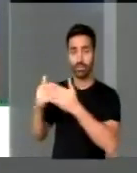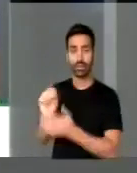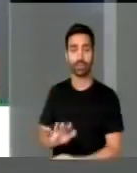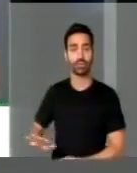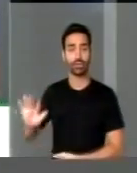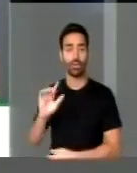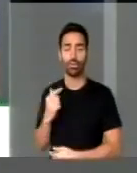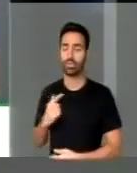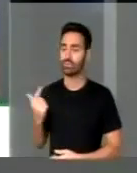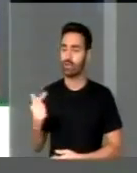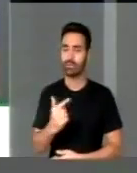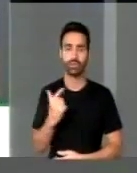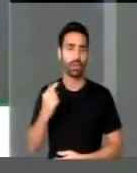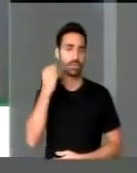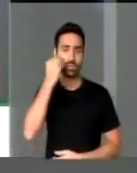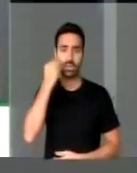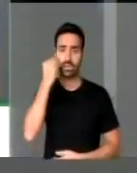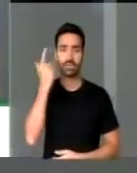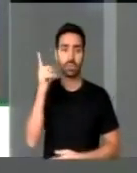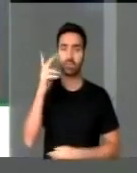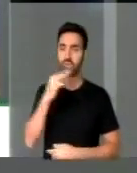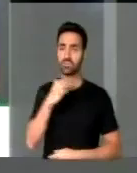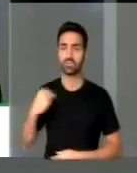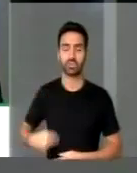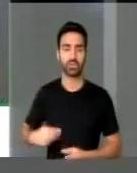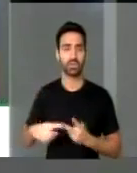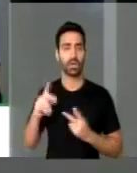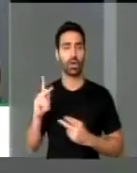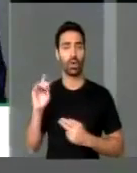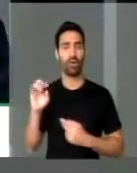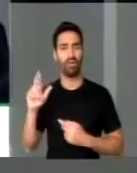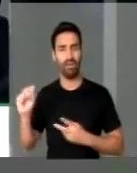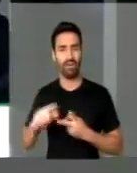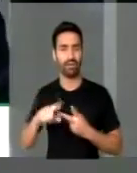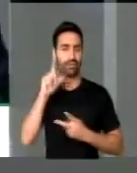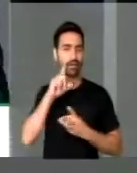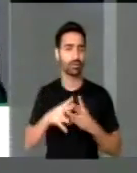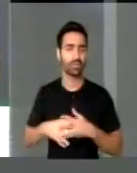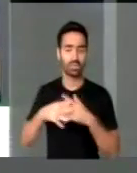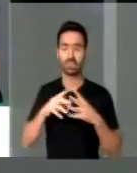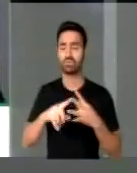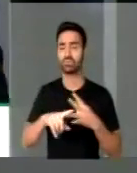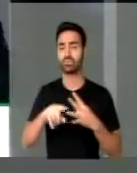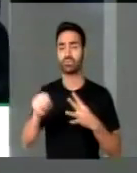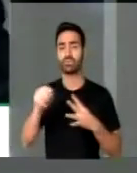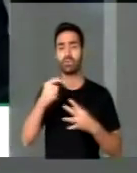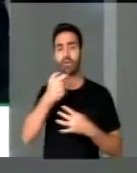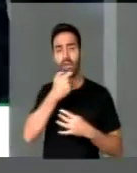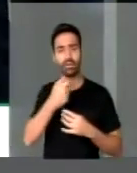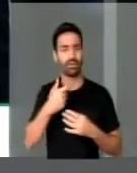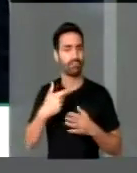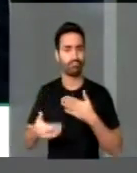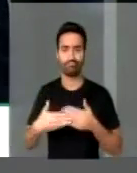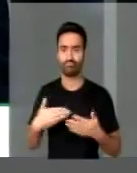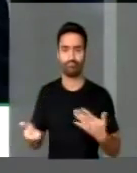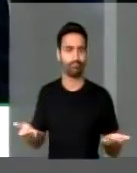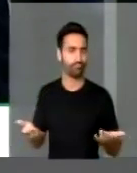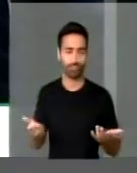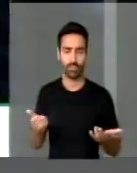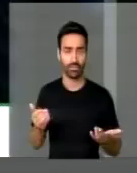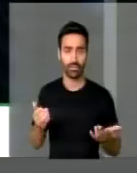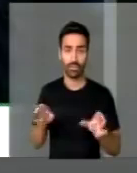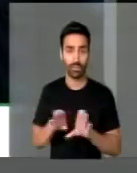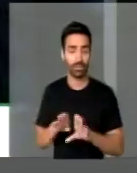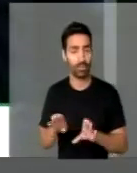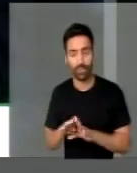Não existe uma experiência. China, Coreia, Estados Unidos, Inglaterra, me diga um. Até o pai do liberalismo,